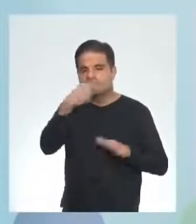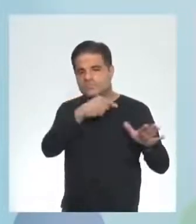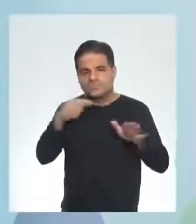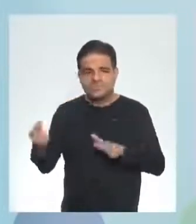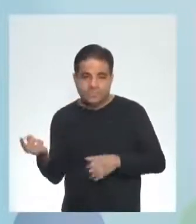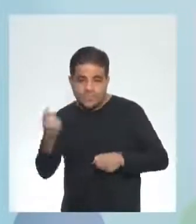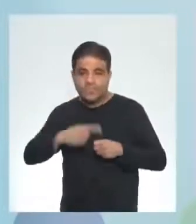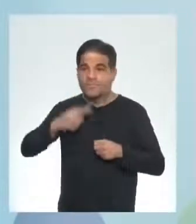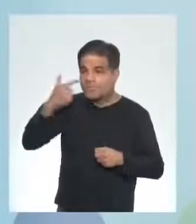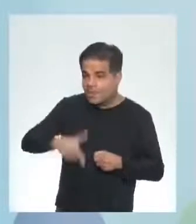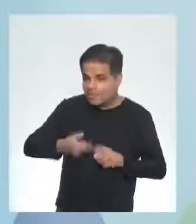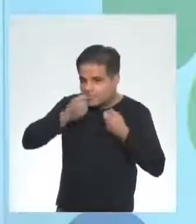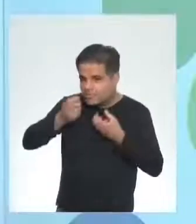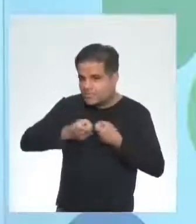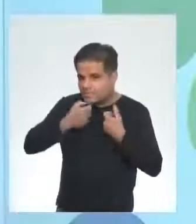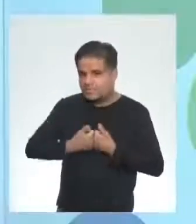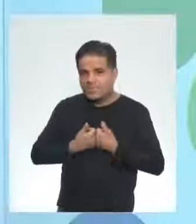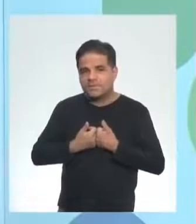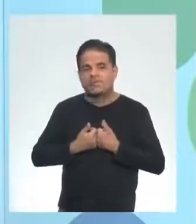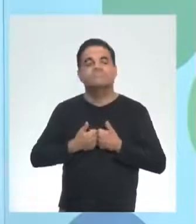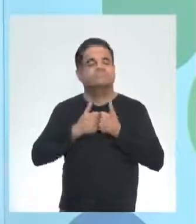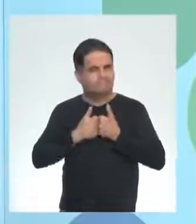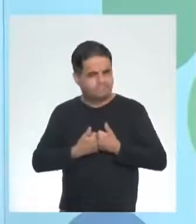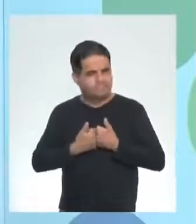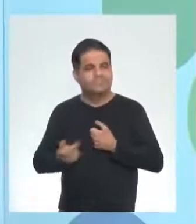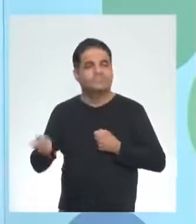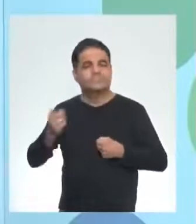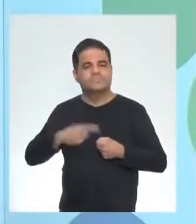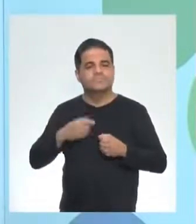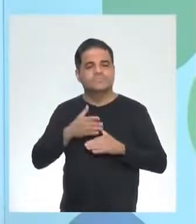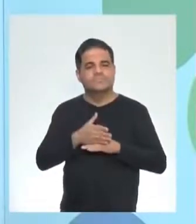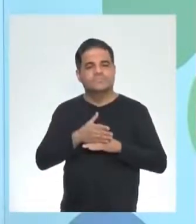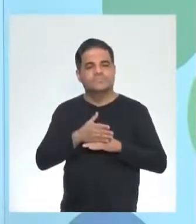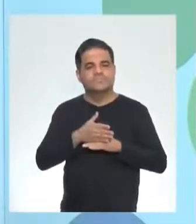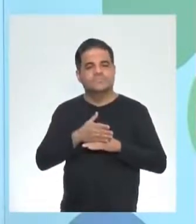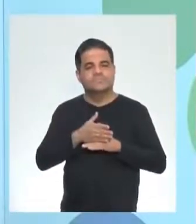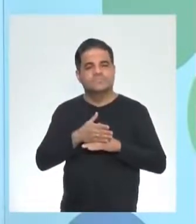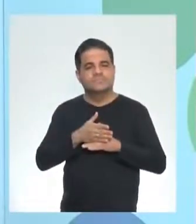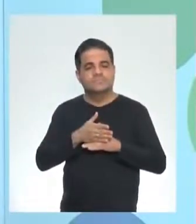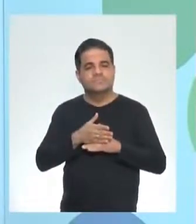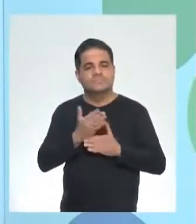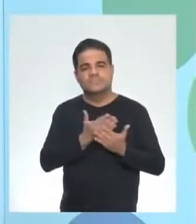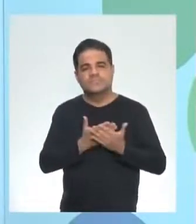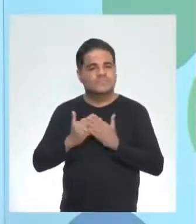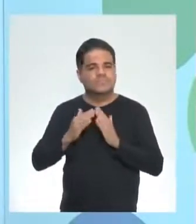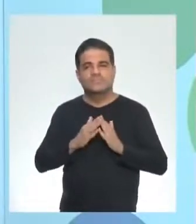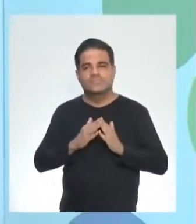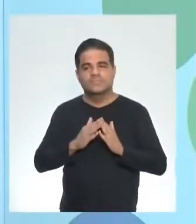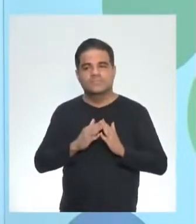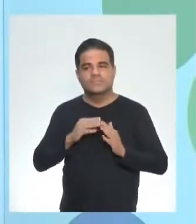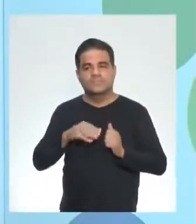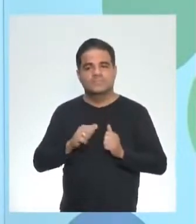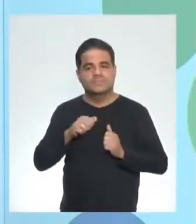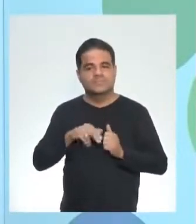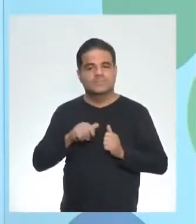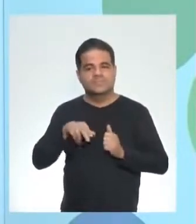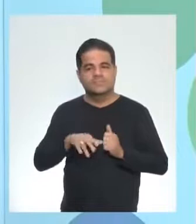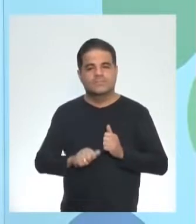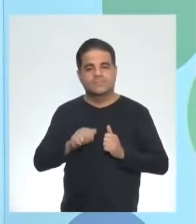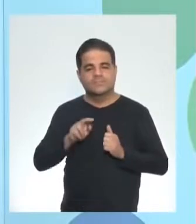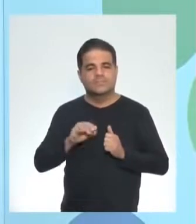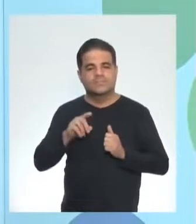tem mais, né, Giba? Isso, bacana aí a participação do pessoal aqui, a escola professora Maurinda Rodrigues com a